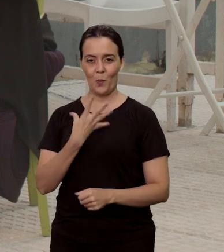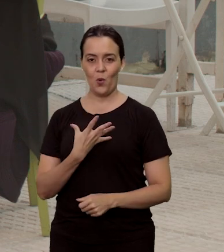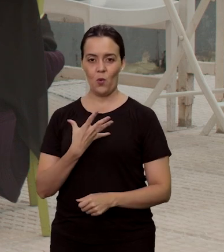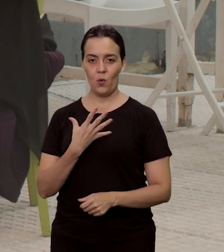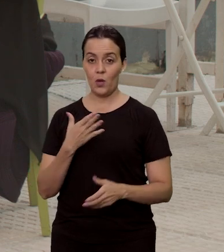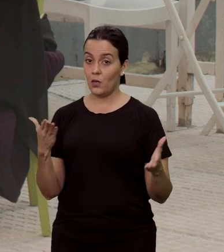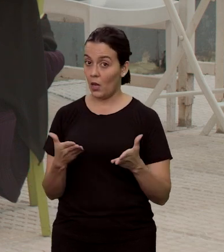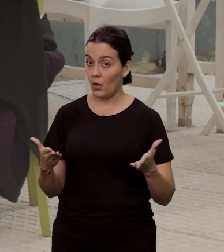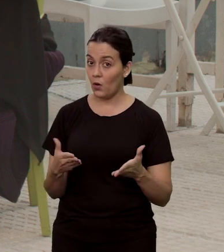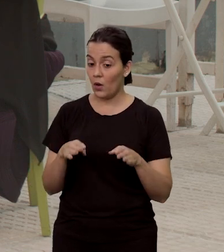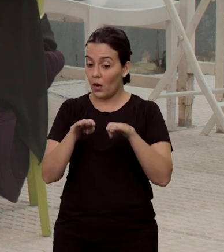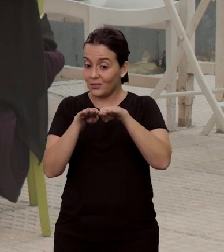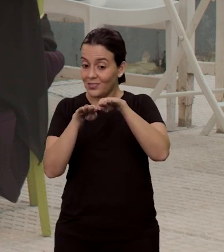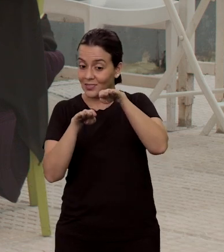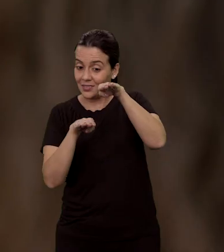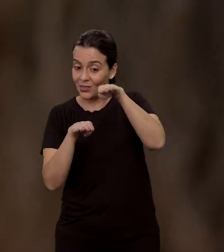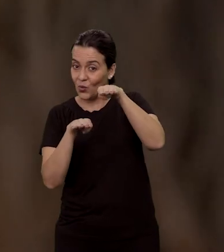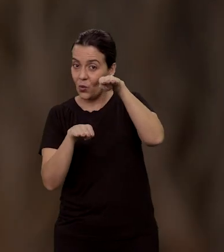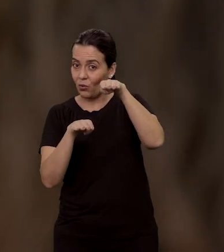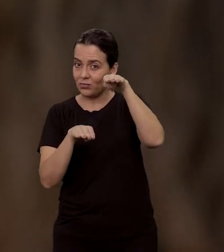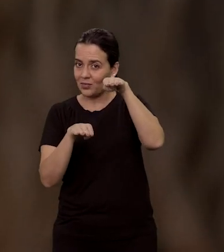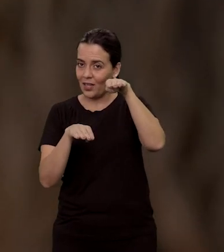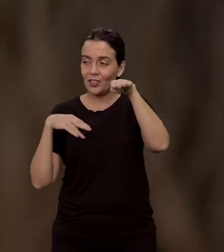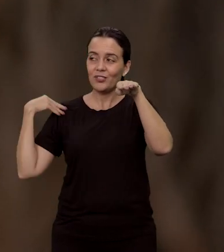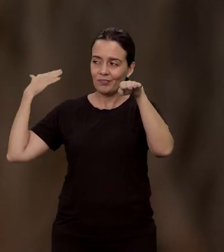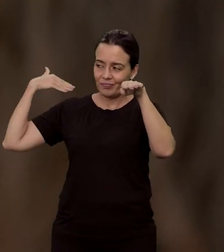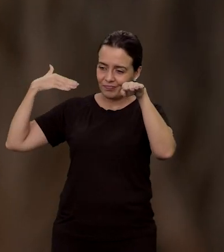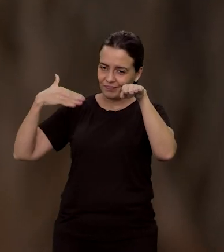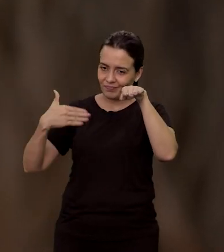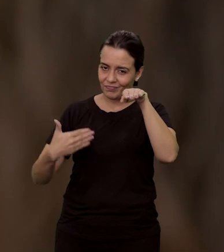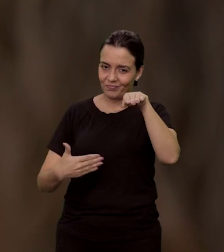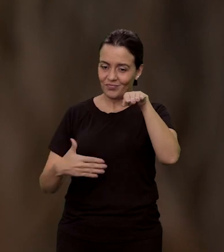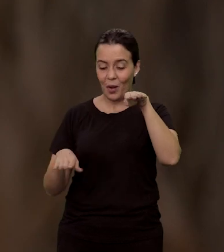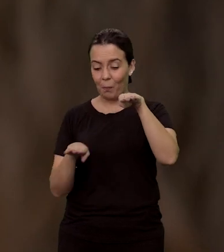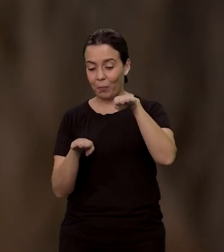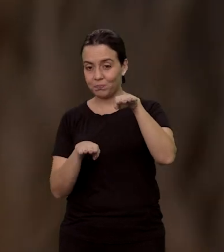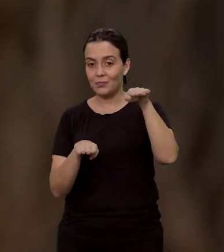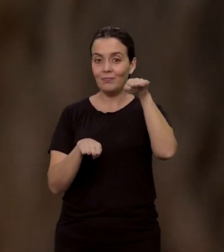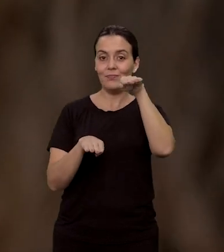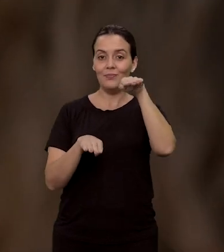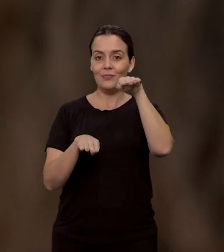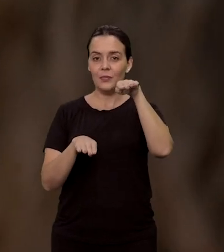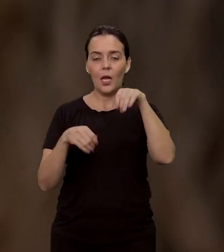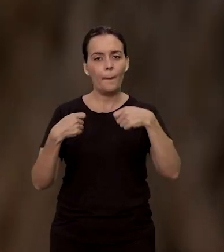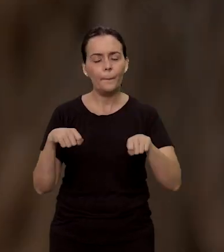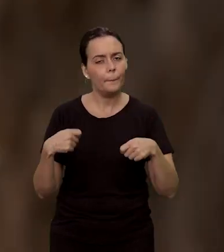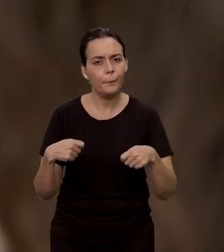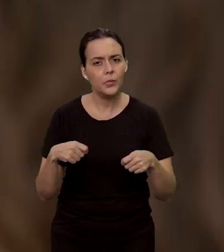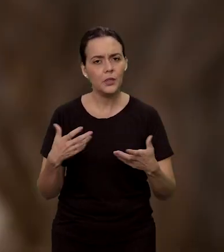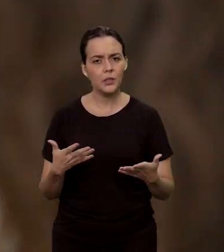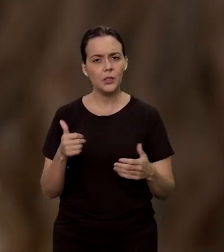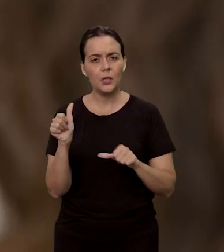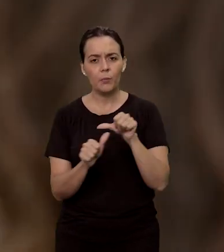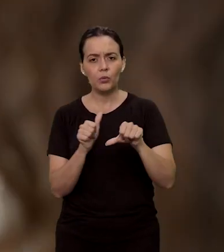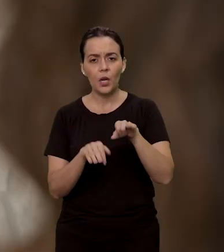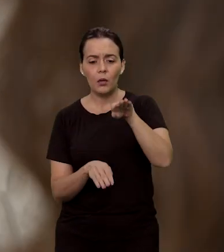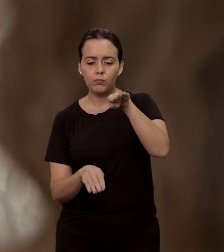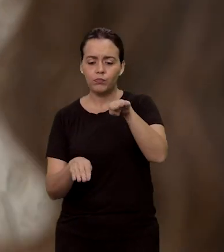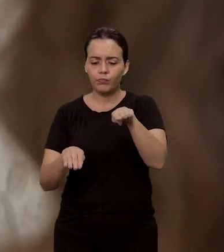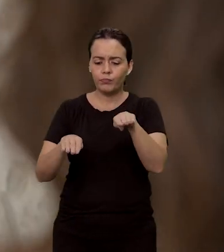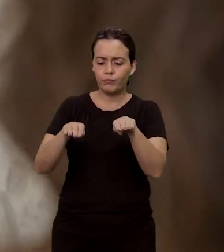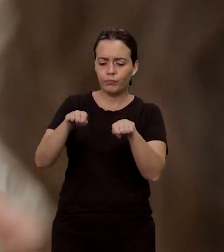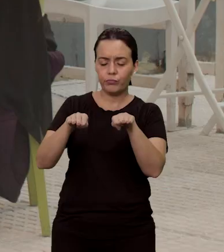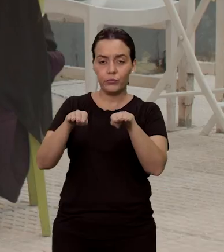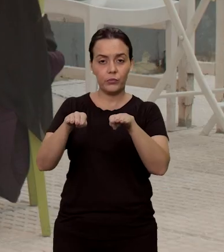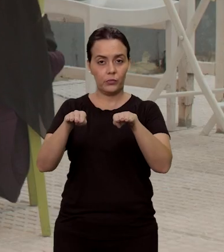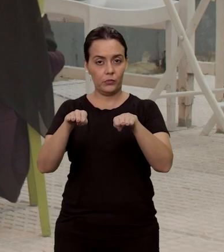ao longo dos últimos séculos, ela precisa ser revertida com os recursos existentes a partir de agora. O que